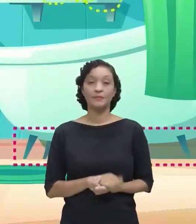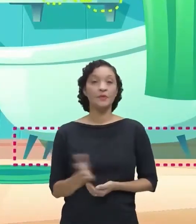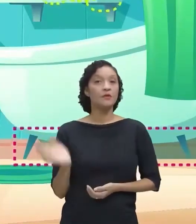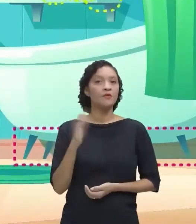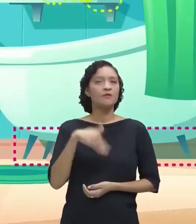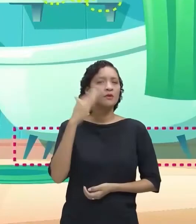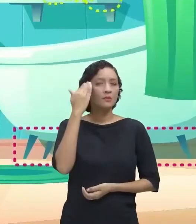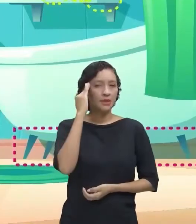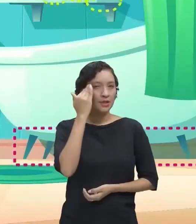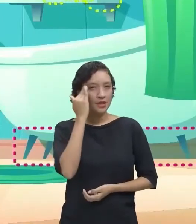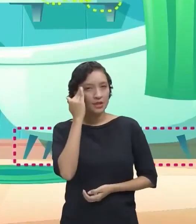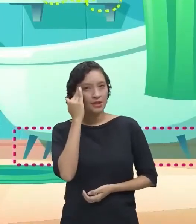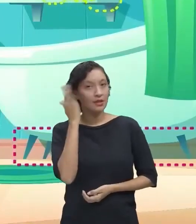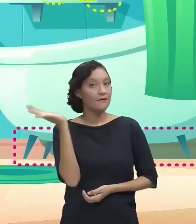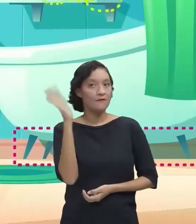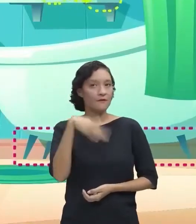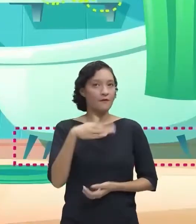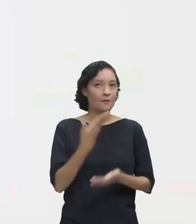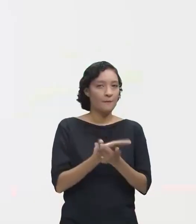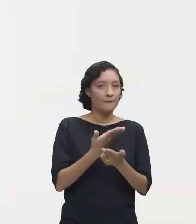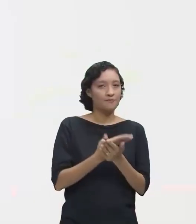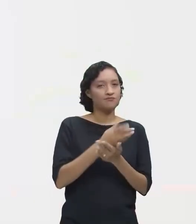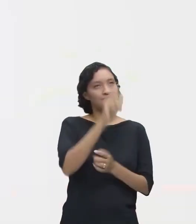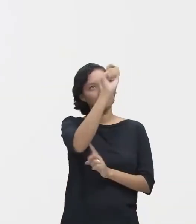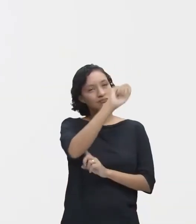onde? Lá para lousa. Vamos lá.